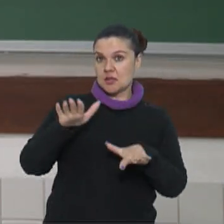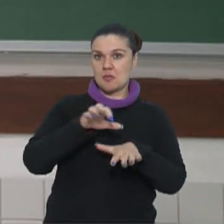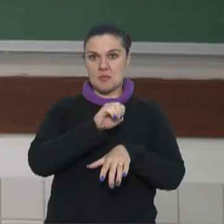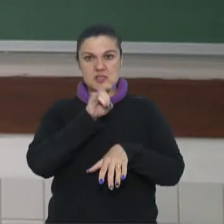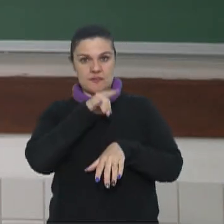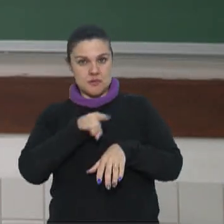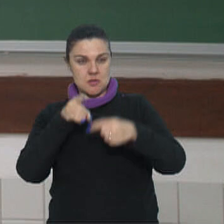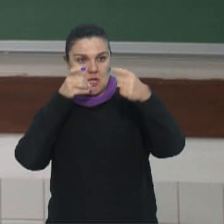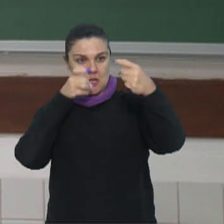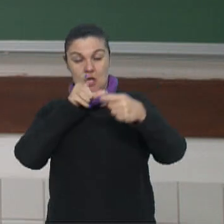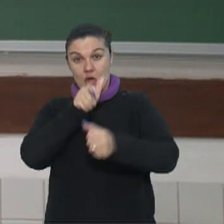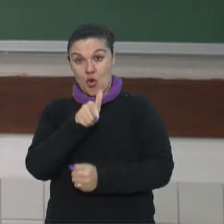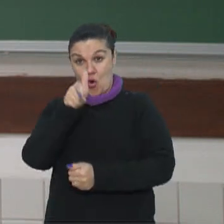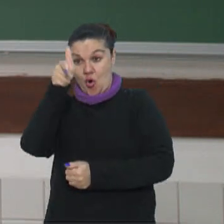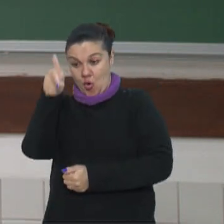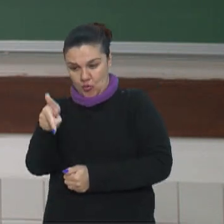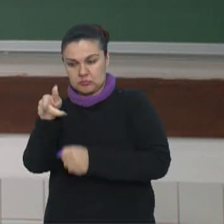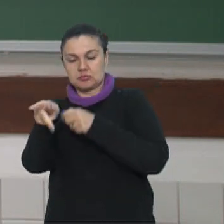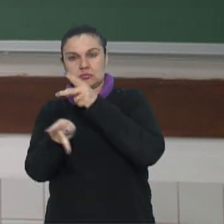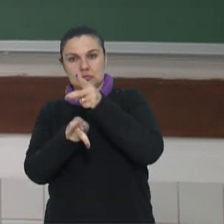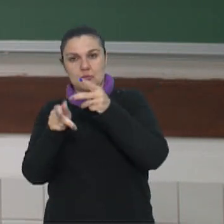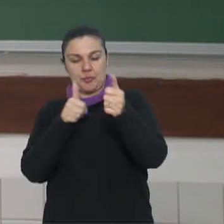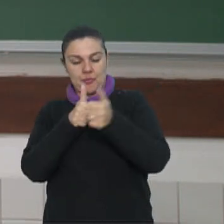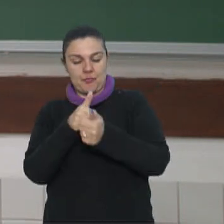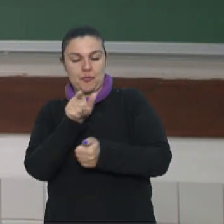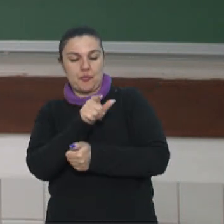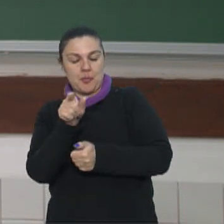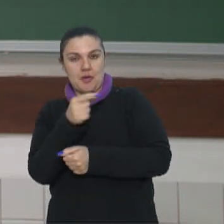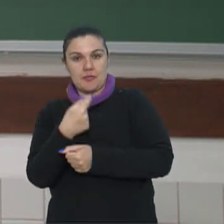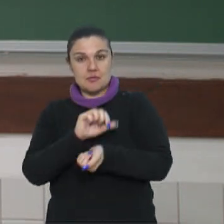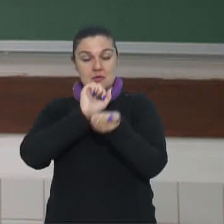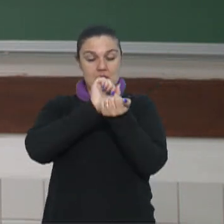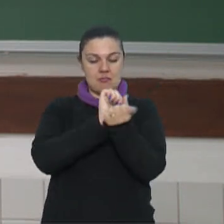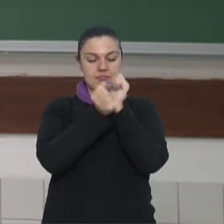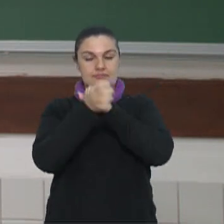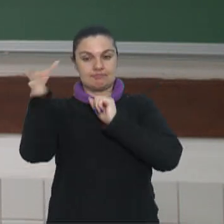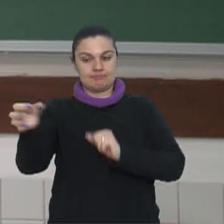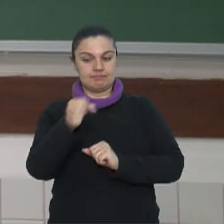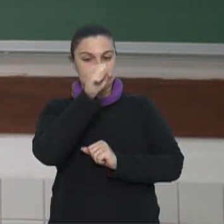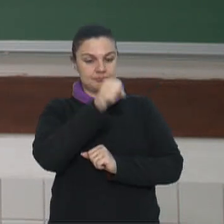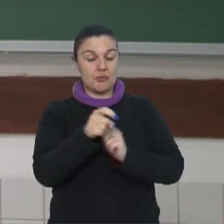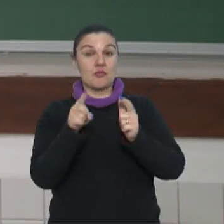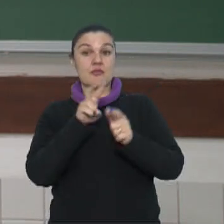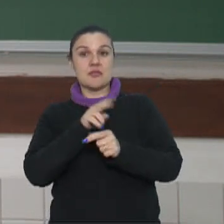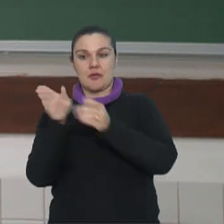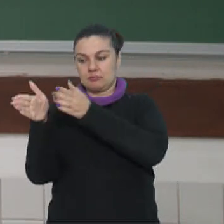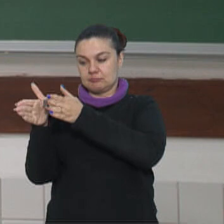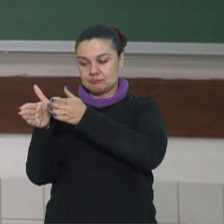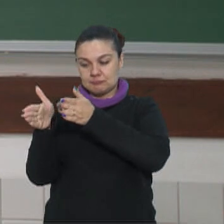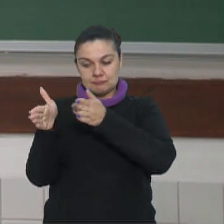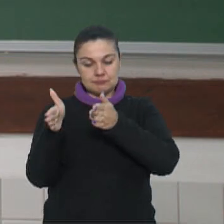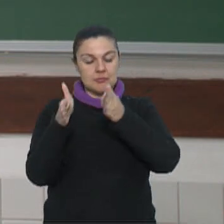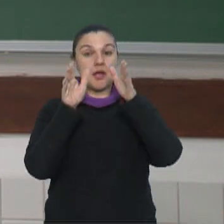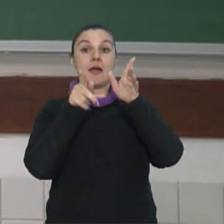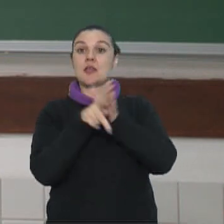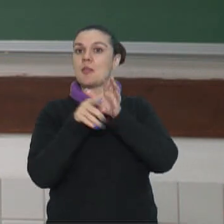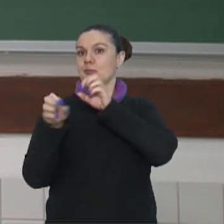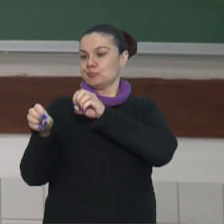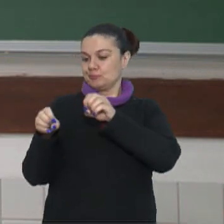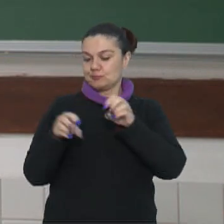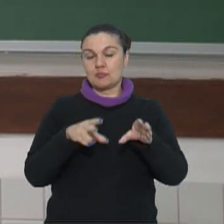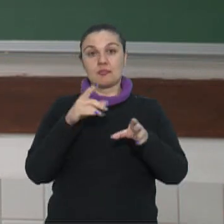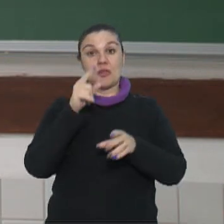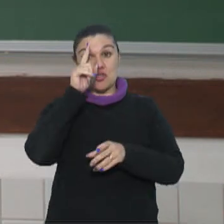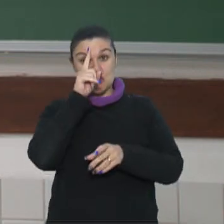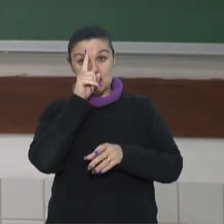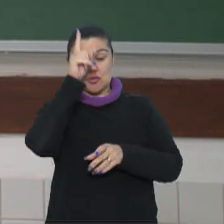você é um guerreiro de uma outra civilização próxima e foi escravizado, você passar por um processo ritualístico até de formação para aquele